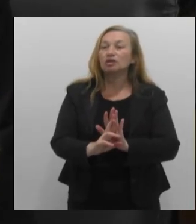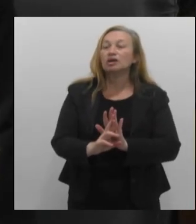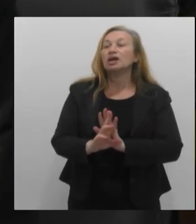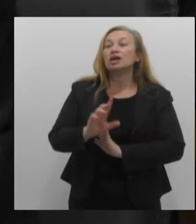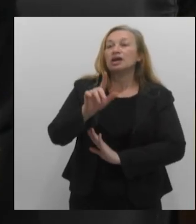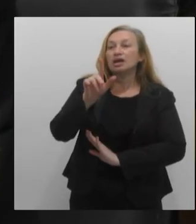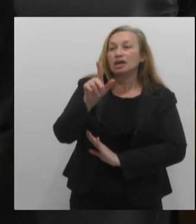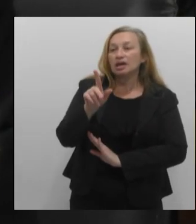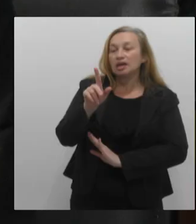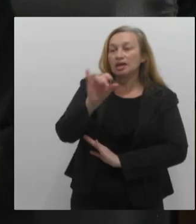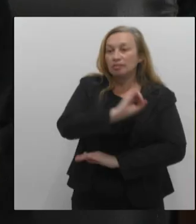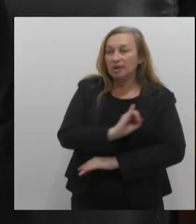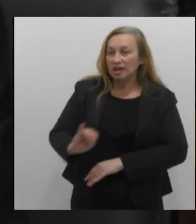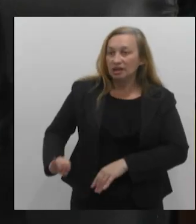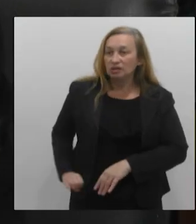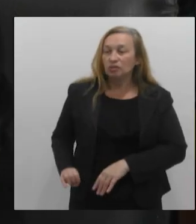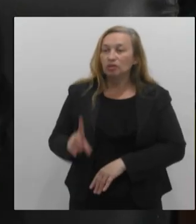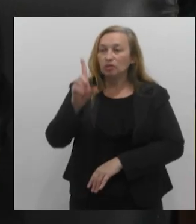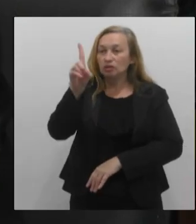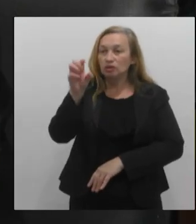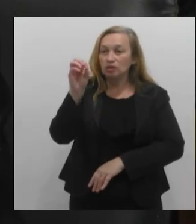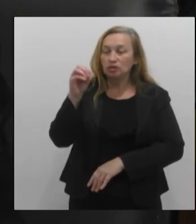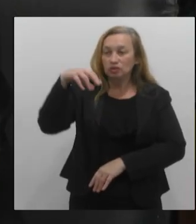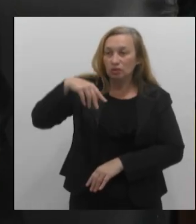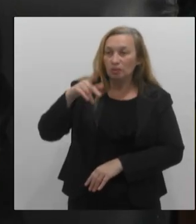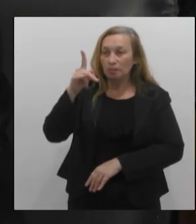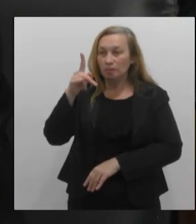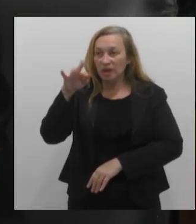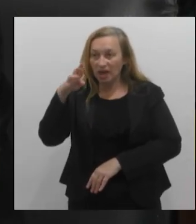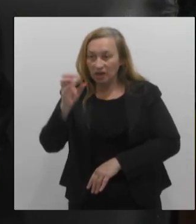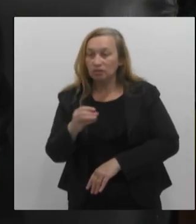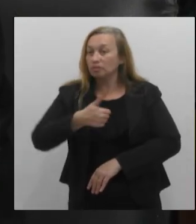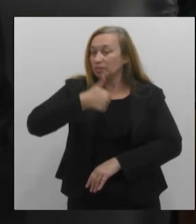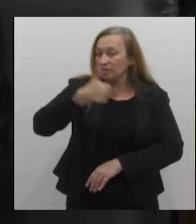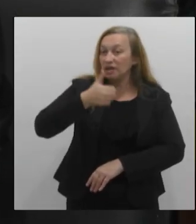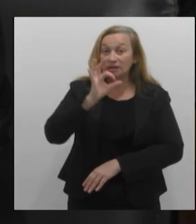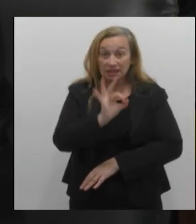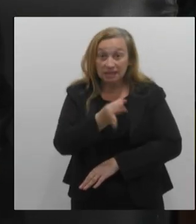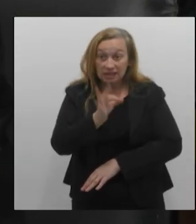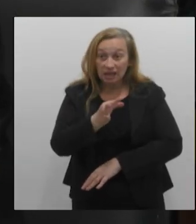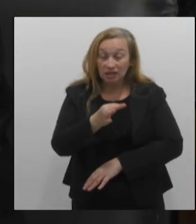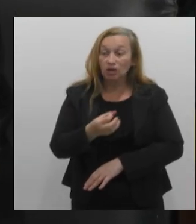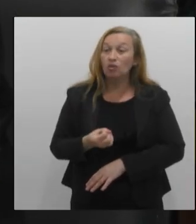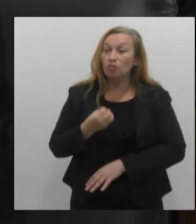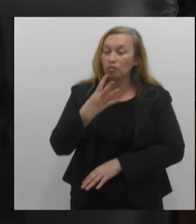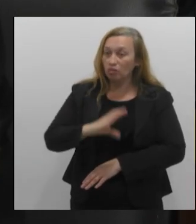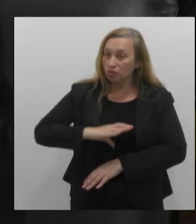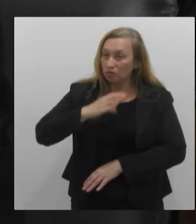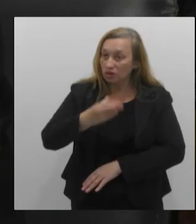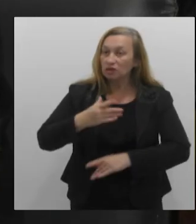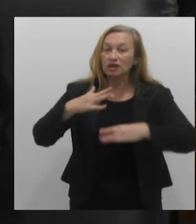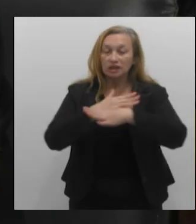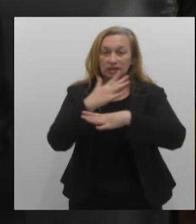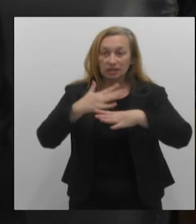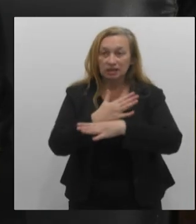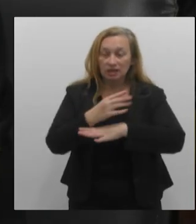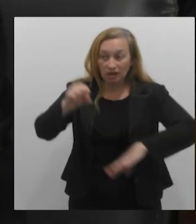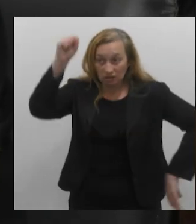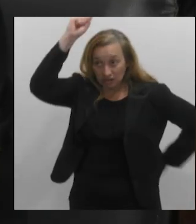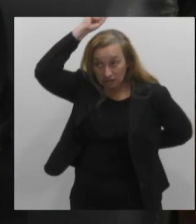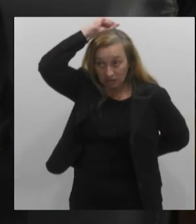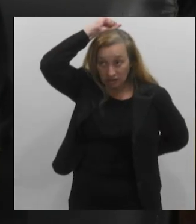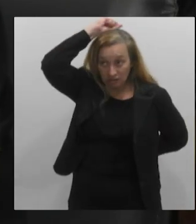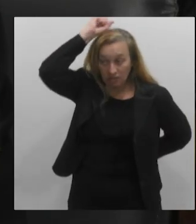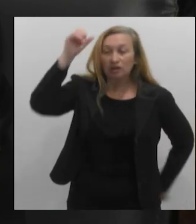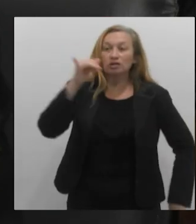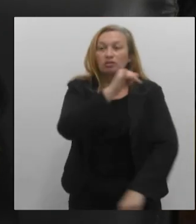sua fidelidade à causa da independência. Esta é, de fato, a muito leal e heróica cidade de São Sebastião,